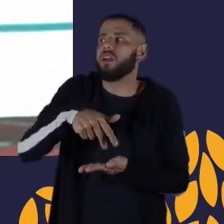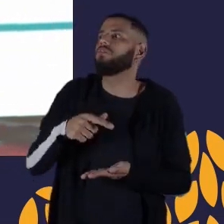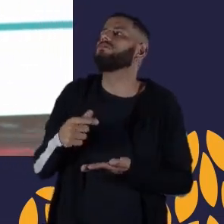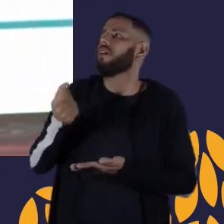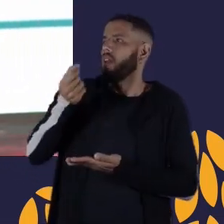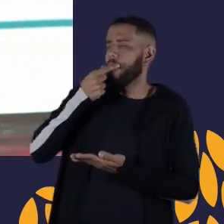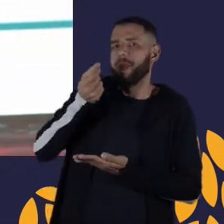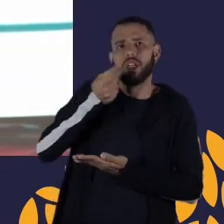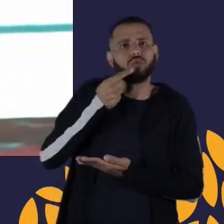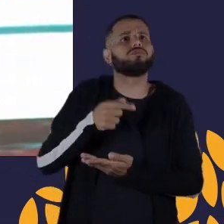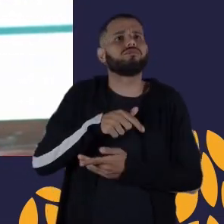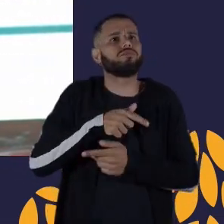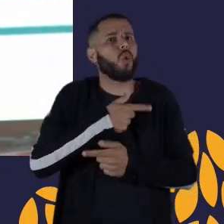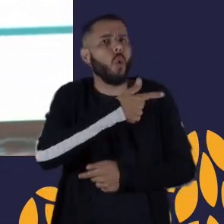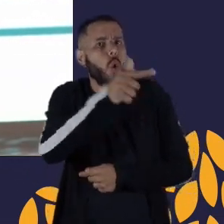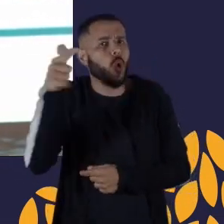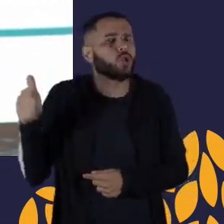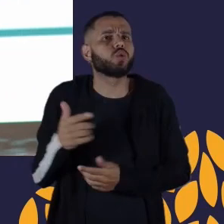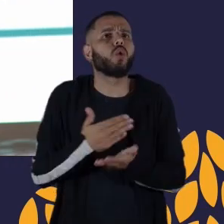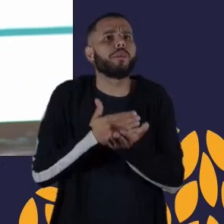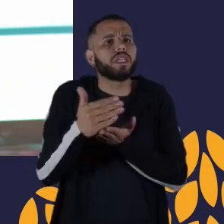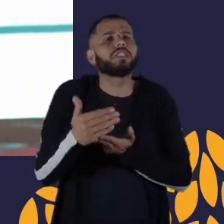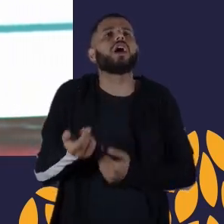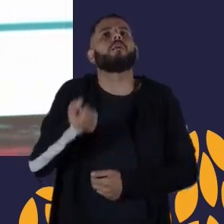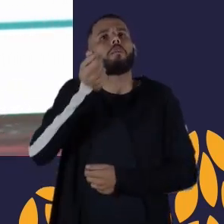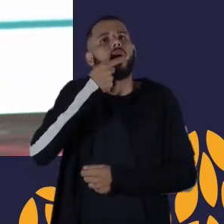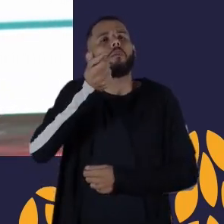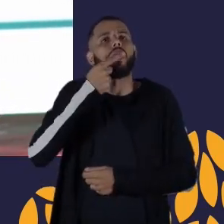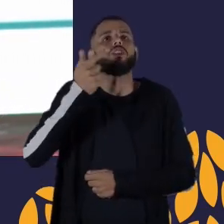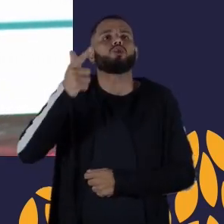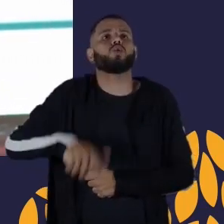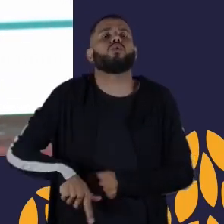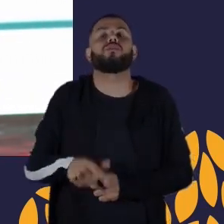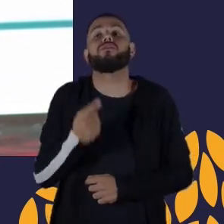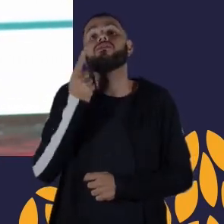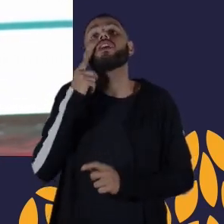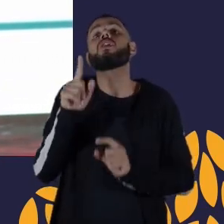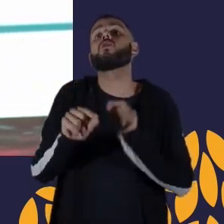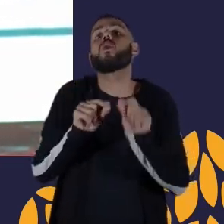todos os medicamentos e vai começar o tratamento de novo para ver qual é melhor.